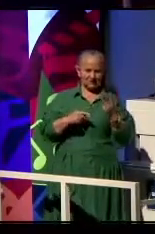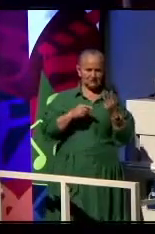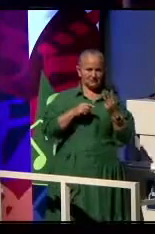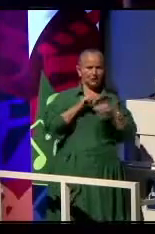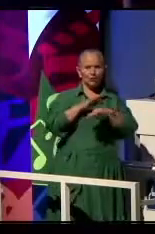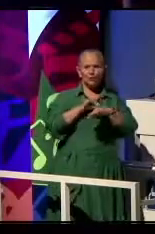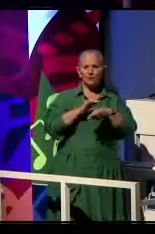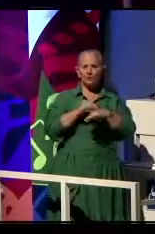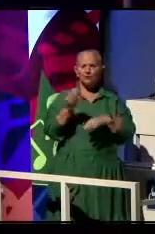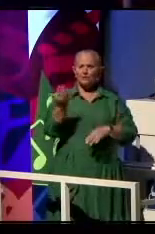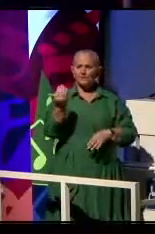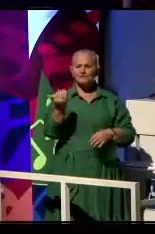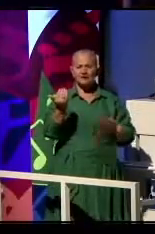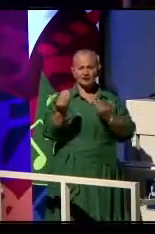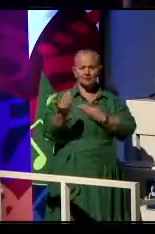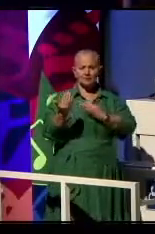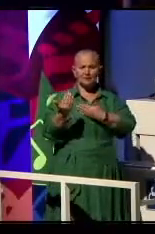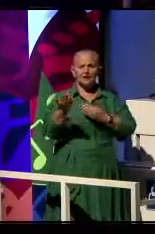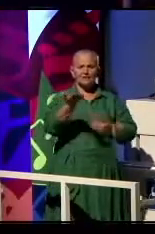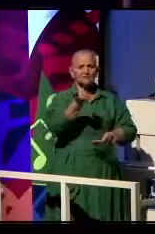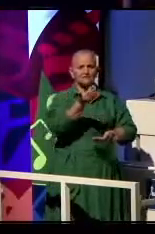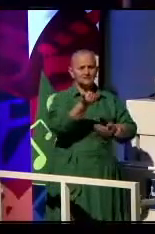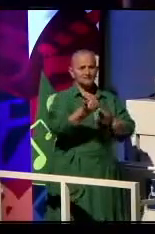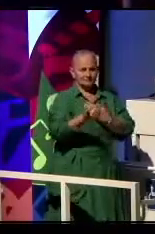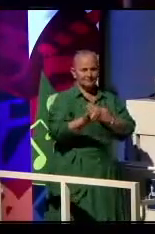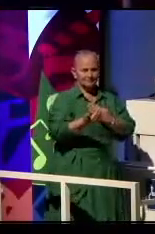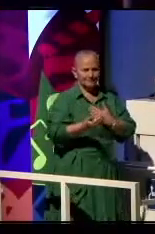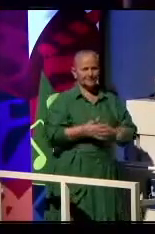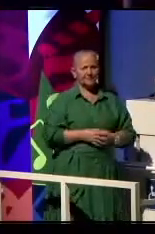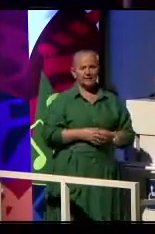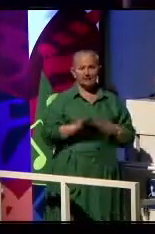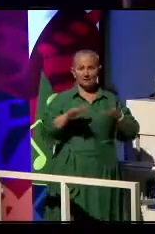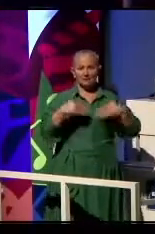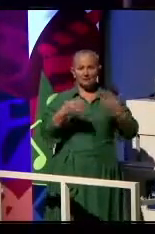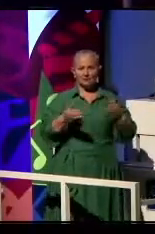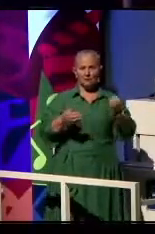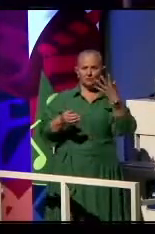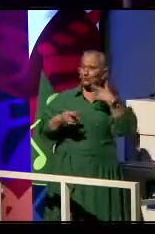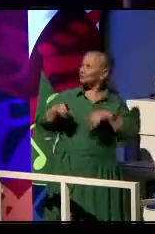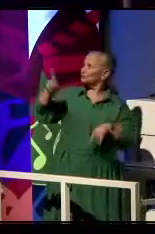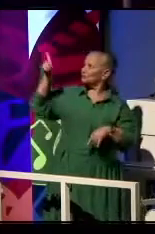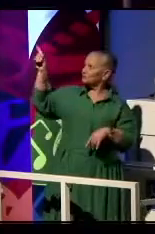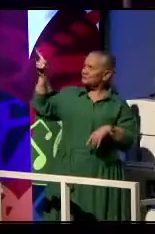está em pé. E Lo Borges está sentado.